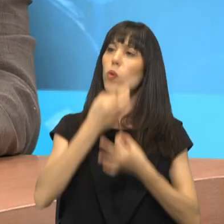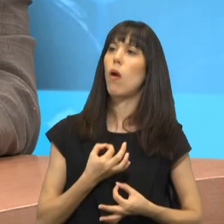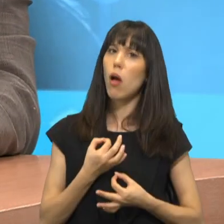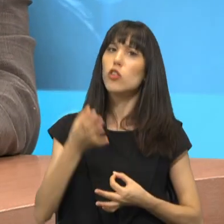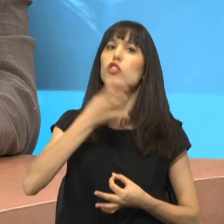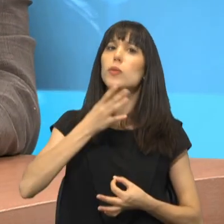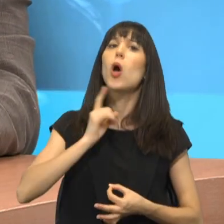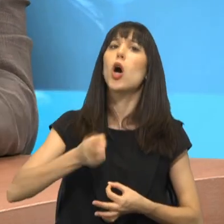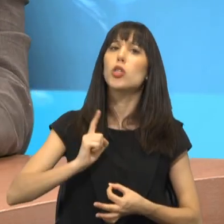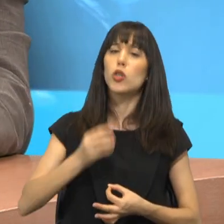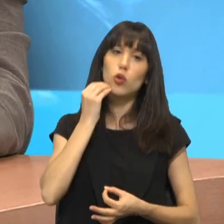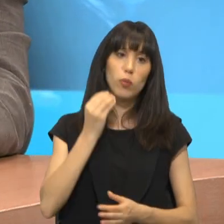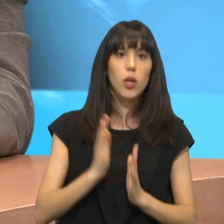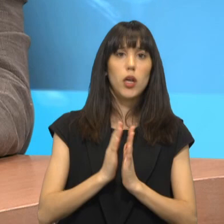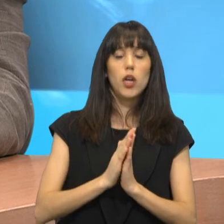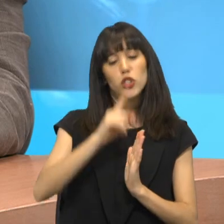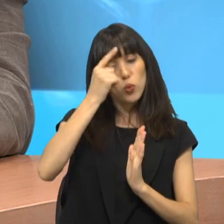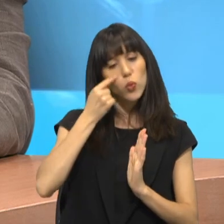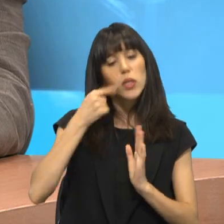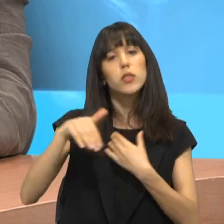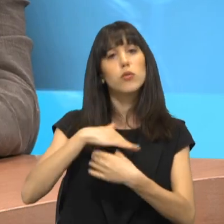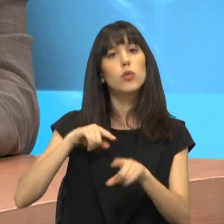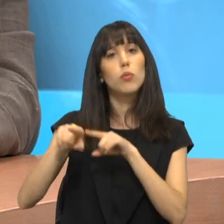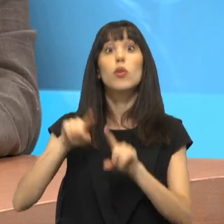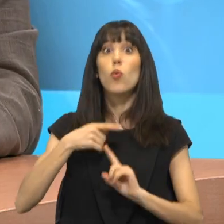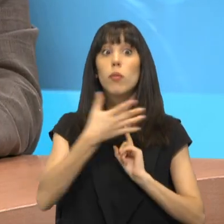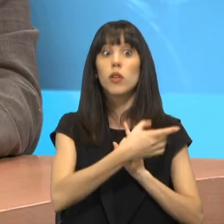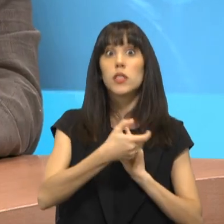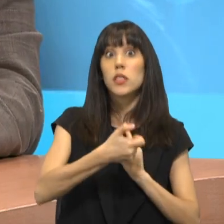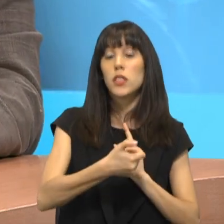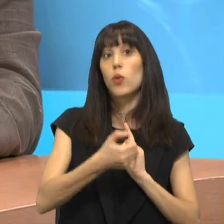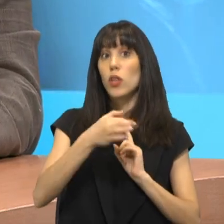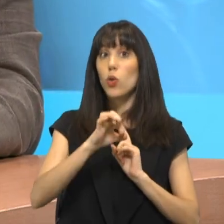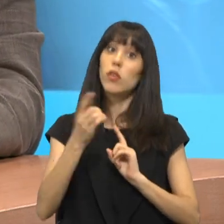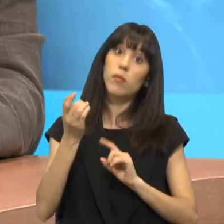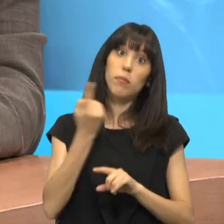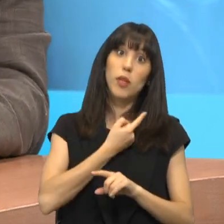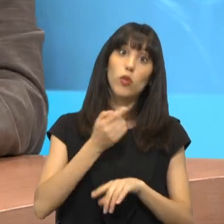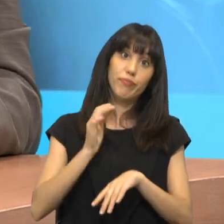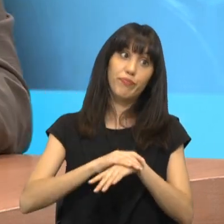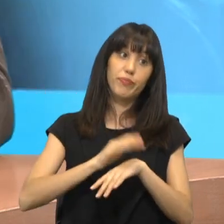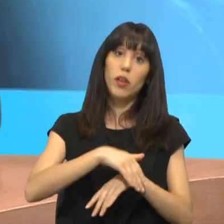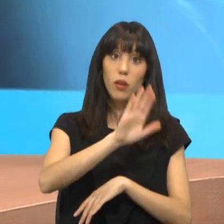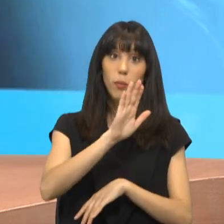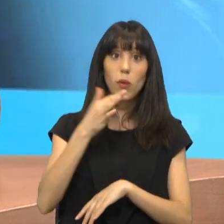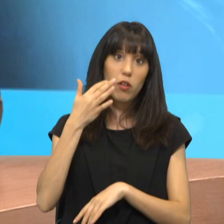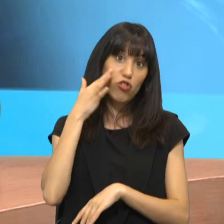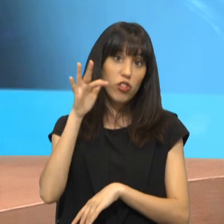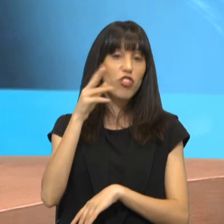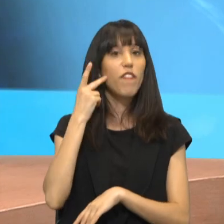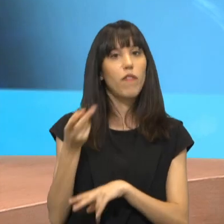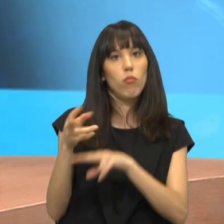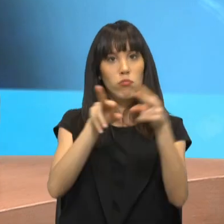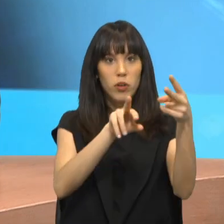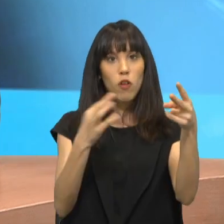que é o entendimento que a Igreja tem sobre a situação política em 58. Isso leva ao exílio de António Ferreira Gomes. Portanto, Ele era um